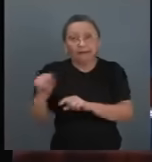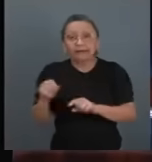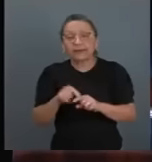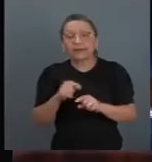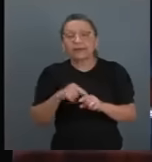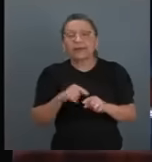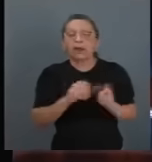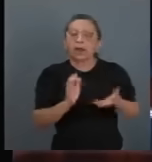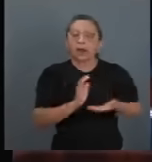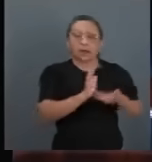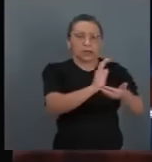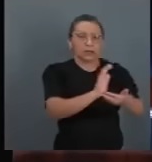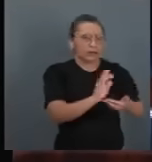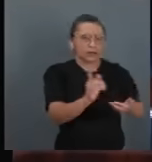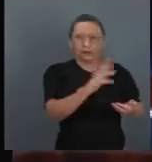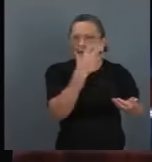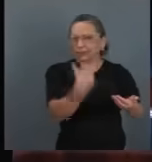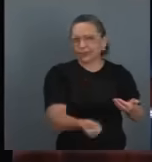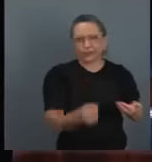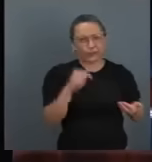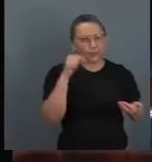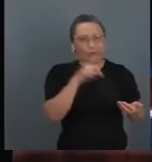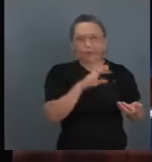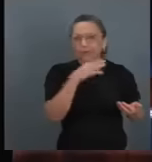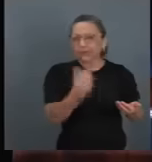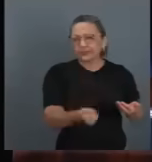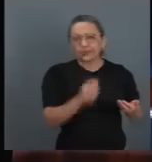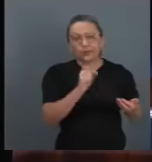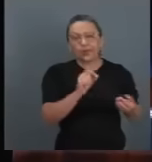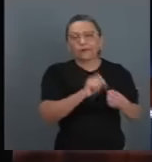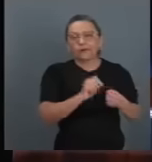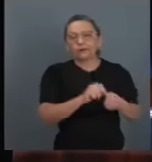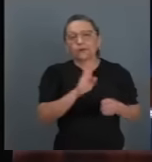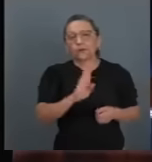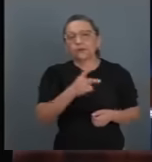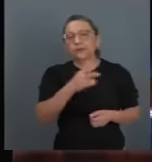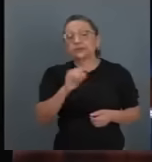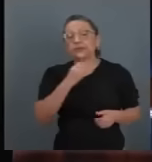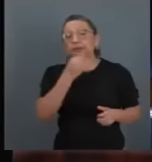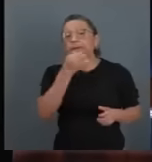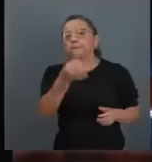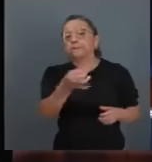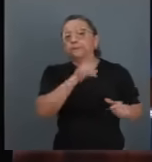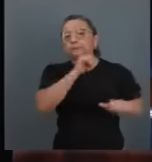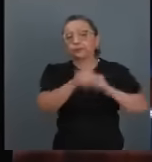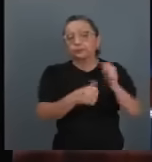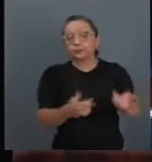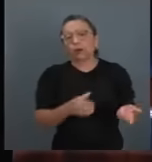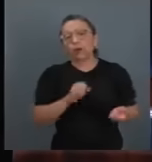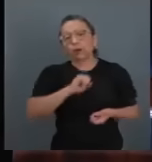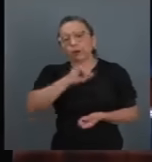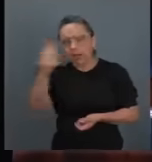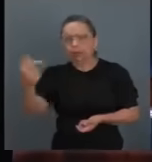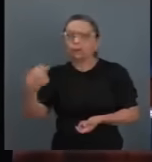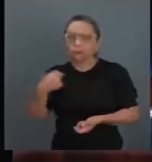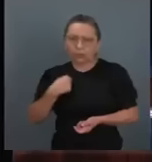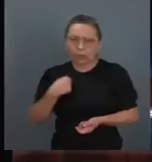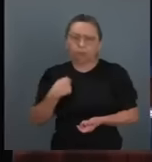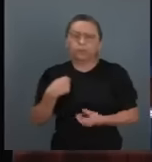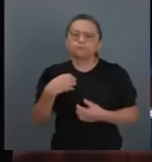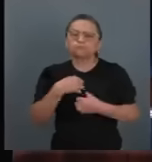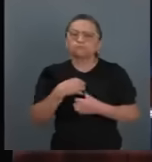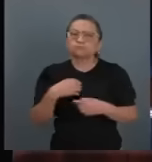a Câmara não aceitou como chegou o BPC e está propondo alterações. Claro que eu construí